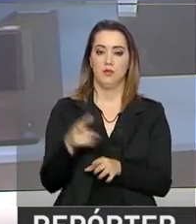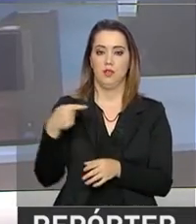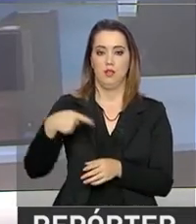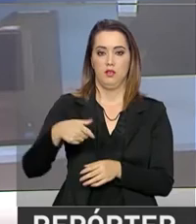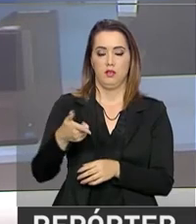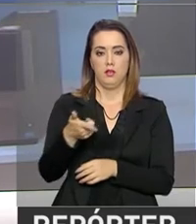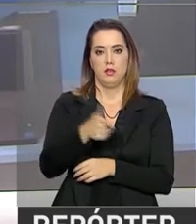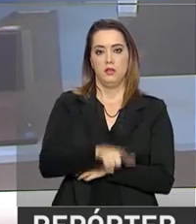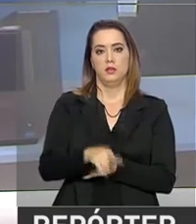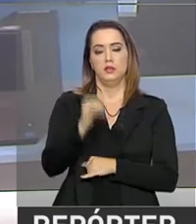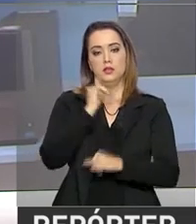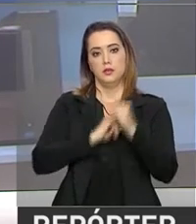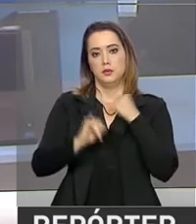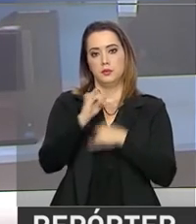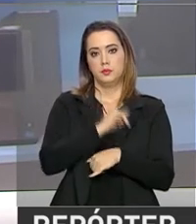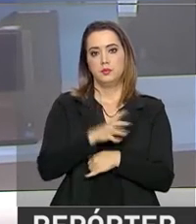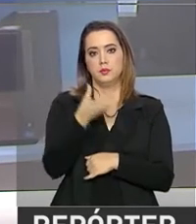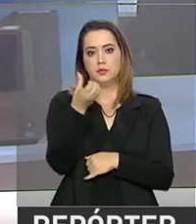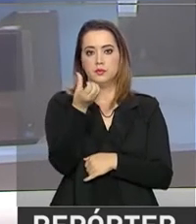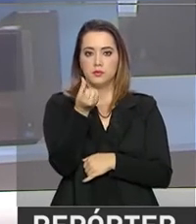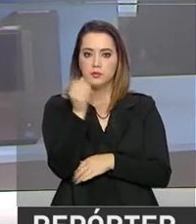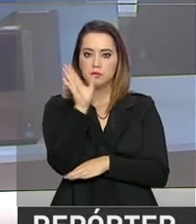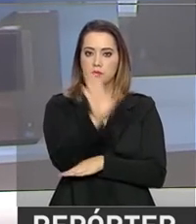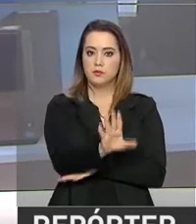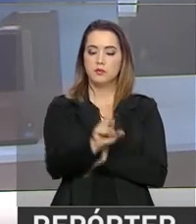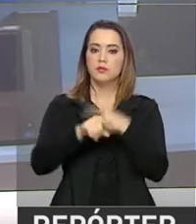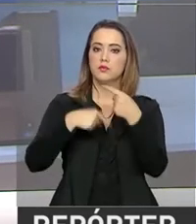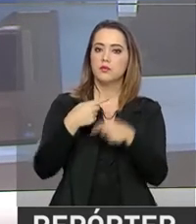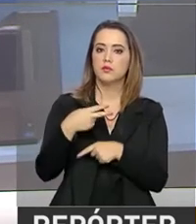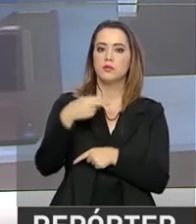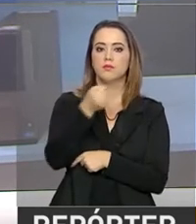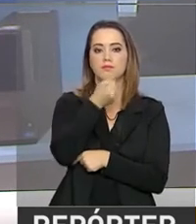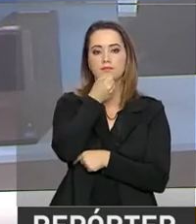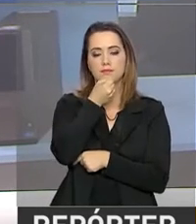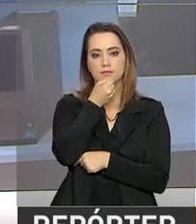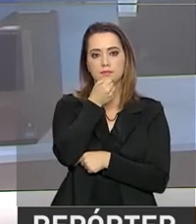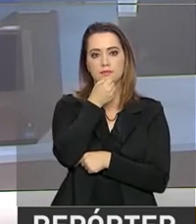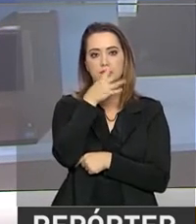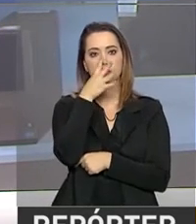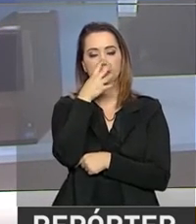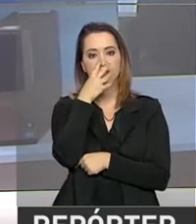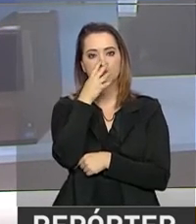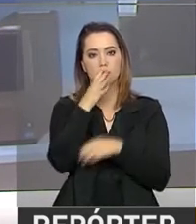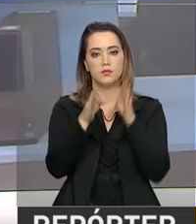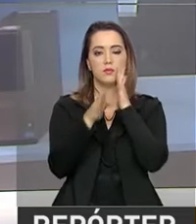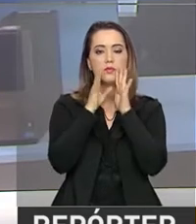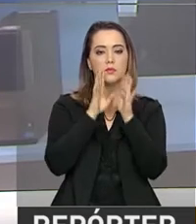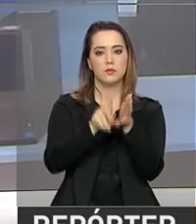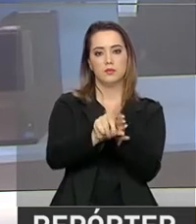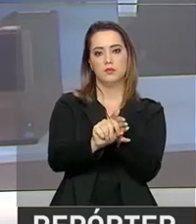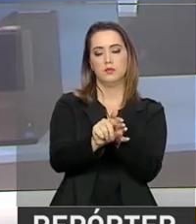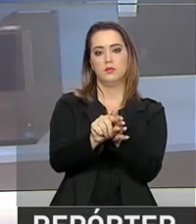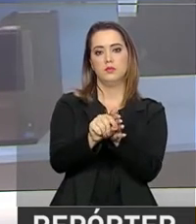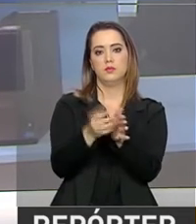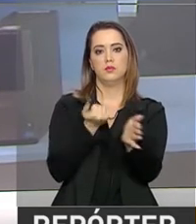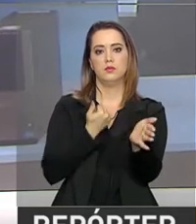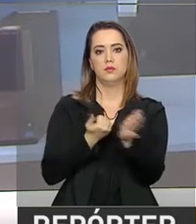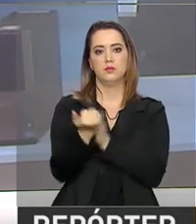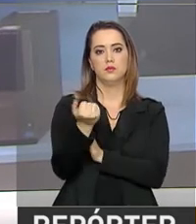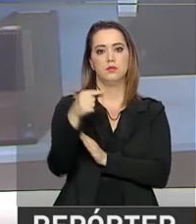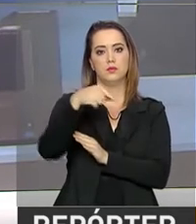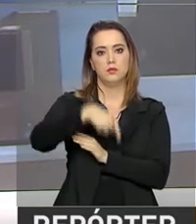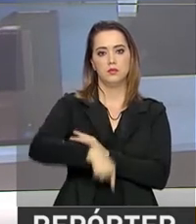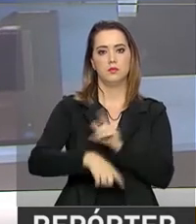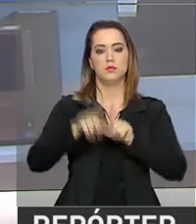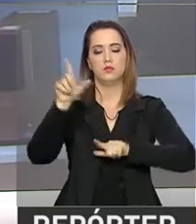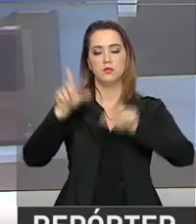aqui voltamos a qualquer momento com outras informações ou as seis da tarde na próxima edição do repórter NBR acompanhe também as novidades em nossas redes